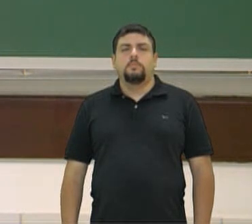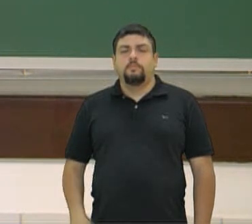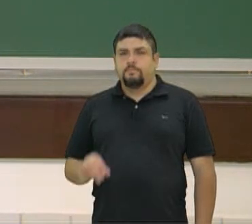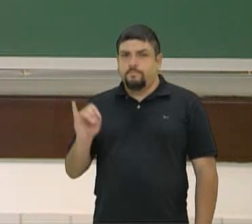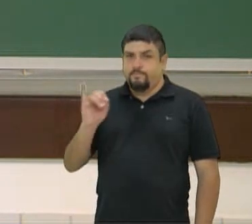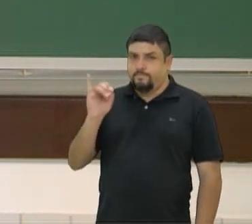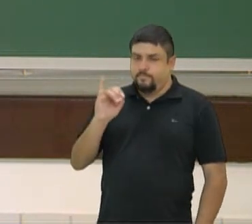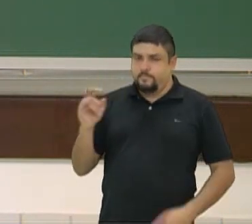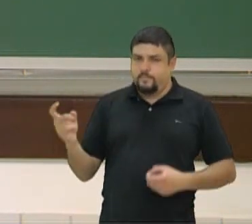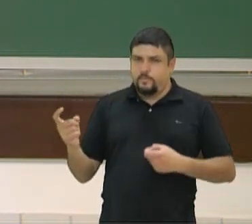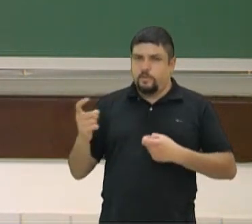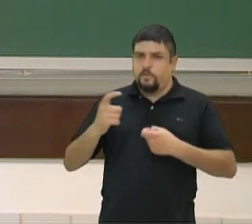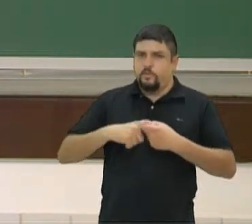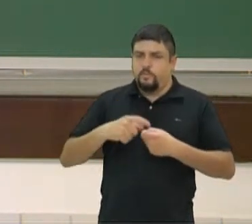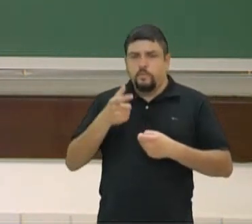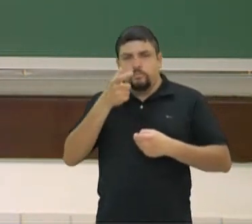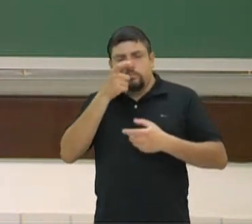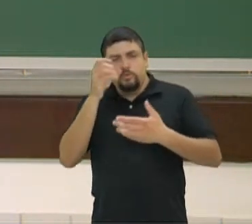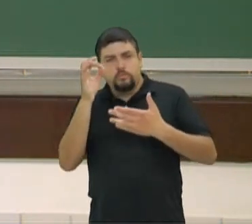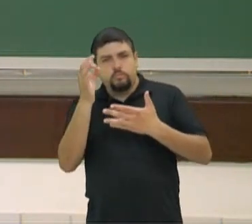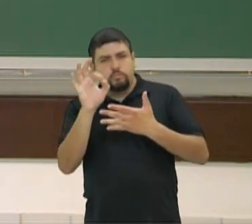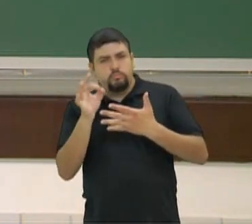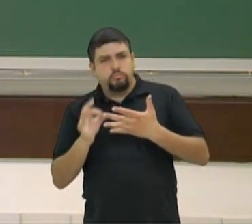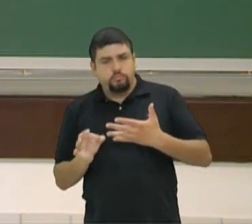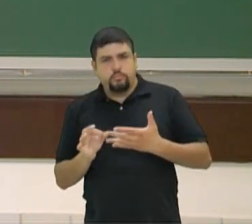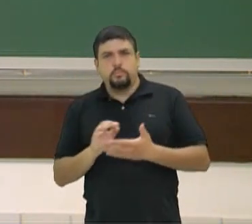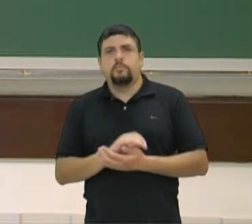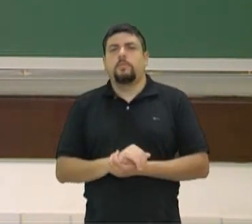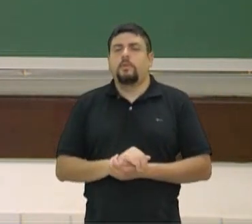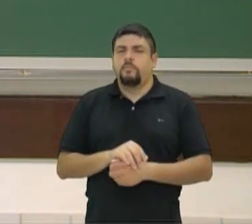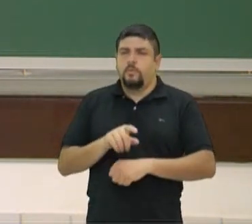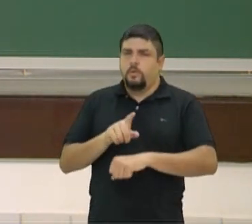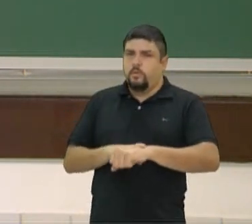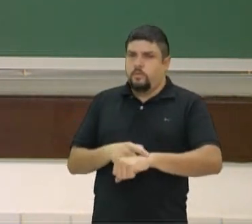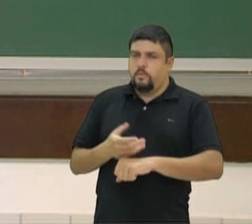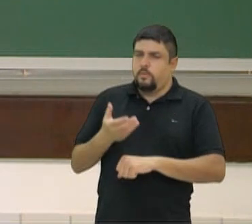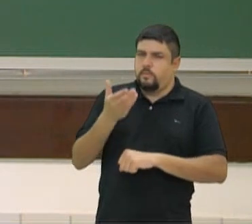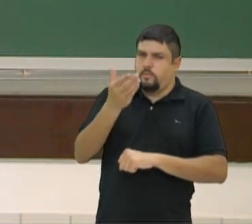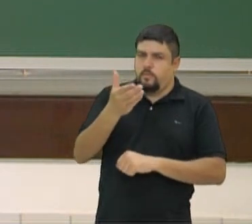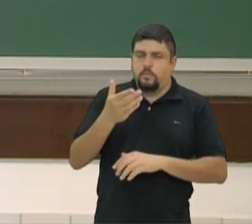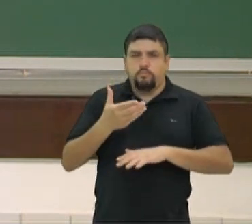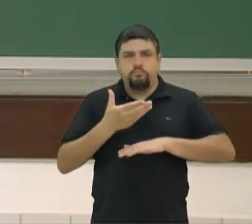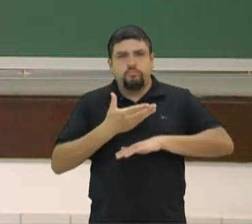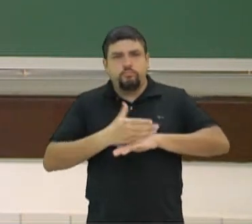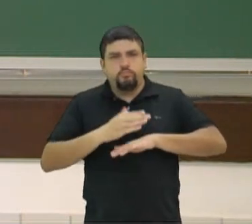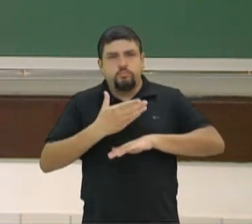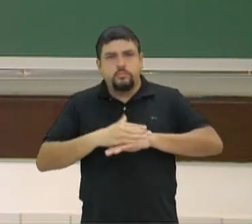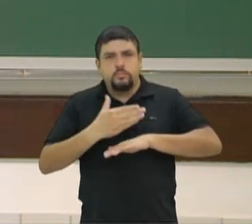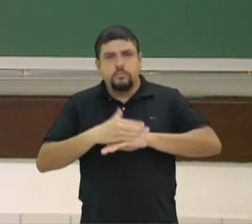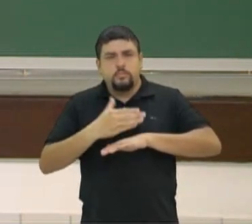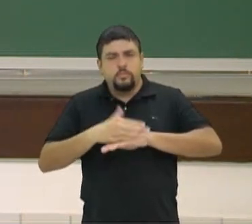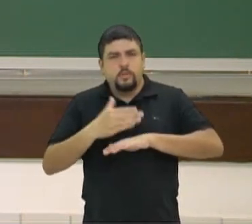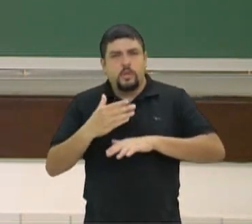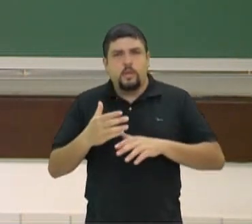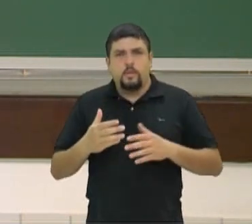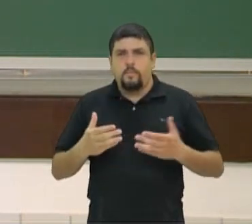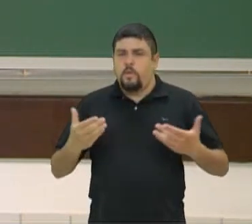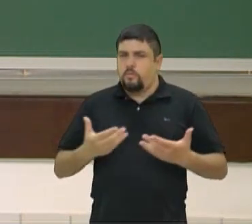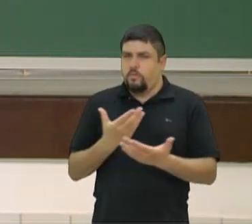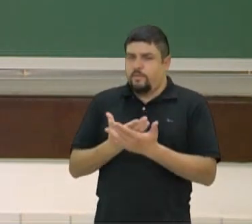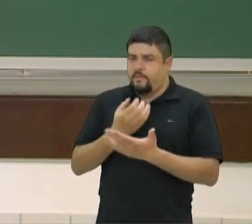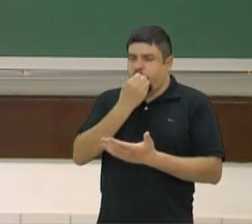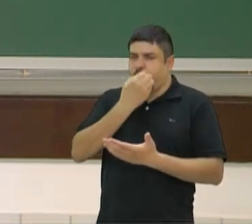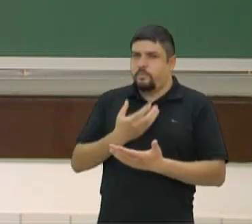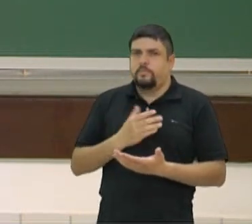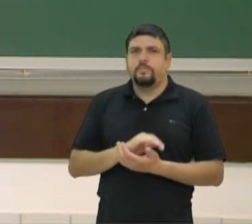Olá, turma, de volta aqui para corrigir esse quiz com vocês. Tem um tempinho para vocês para poder aí aquecer as turbinas. Hoje vai ser boa aula, hein?